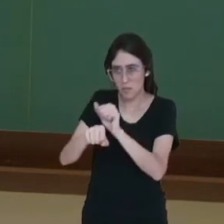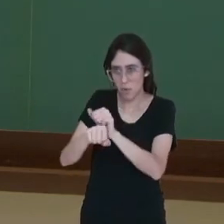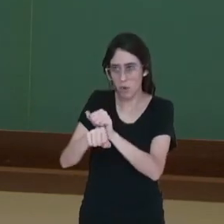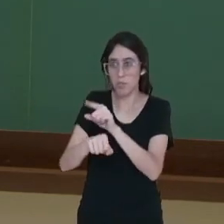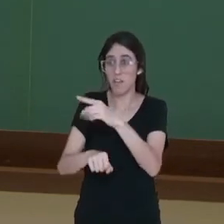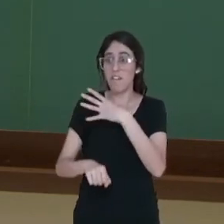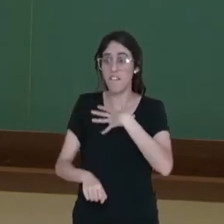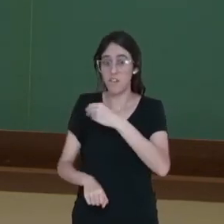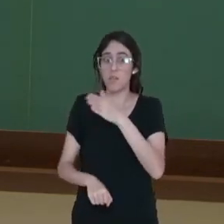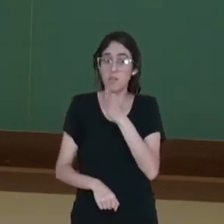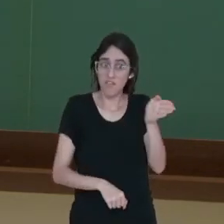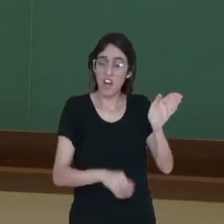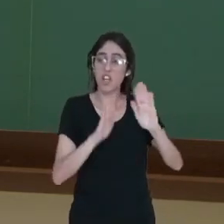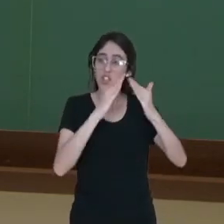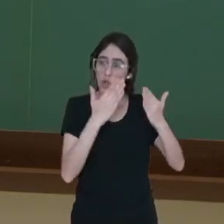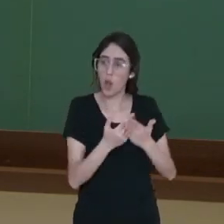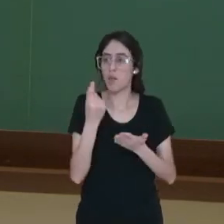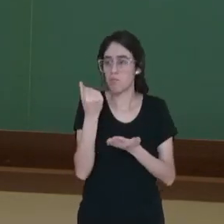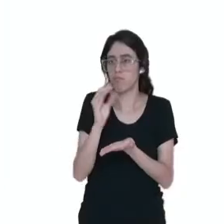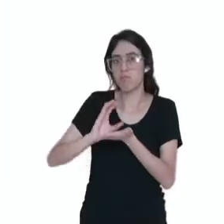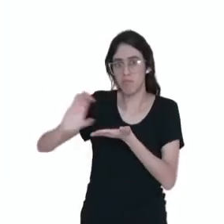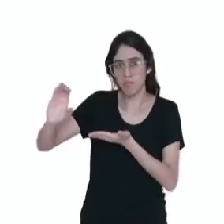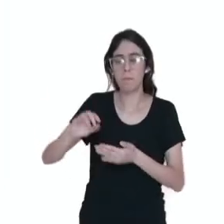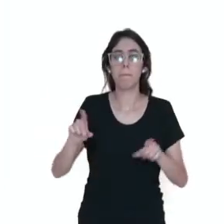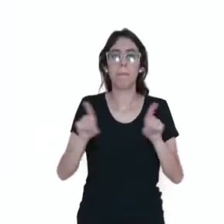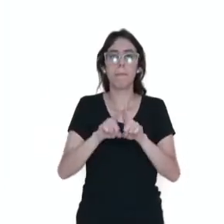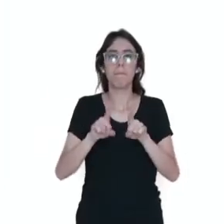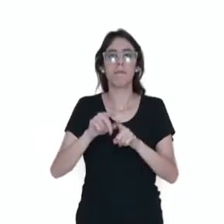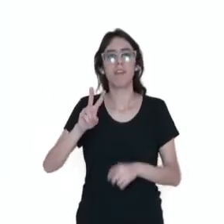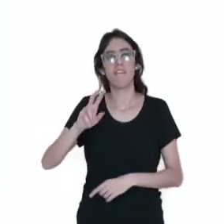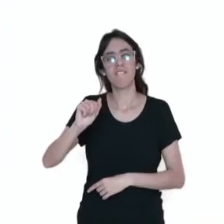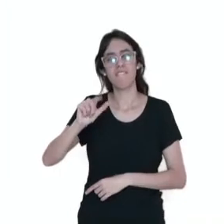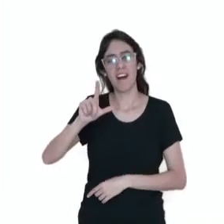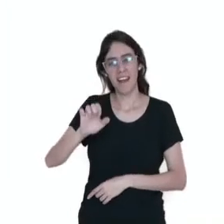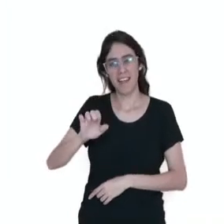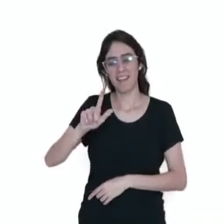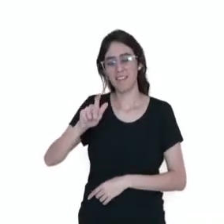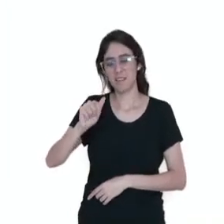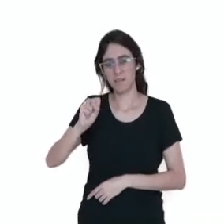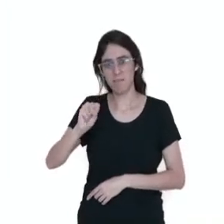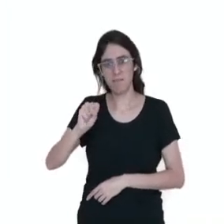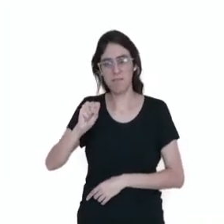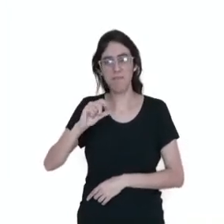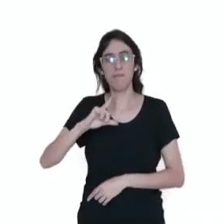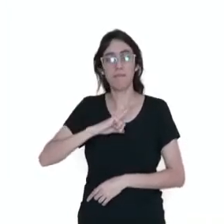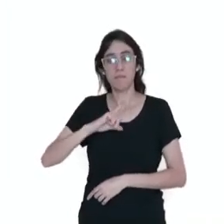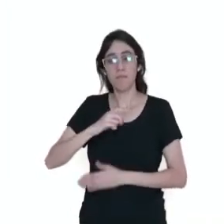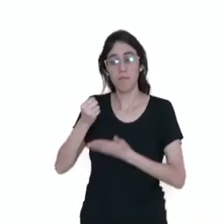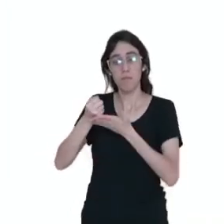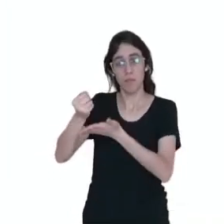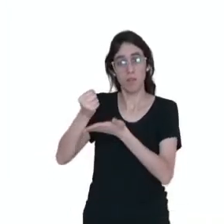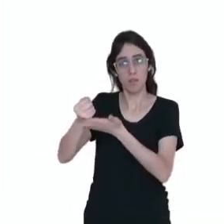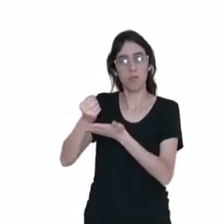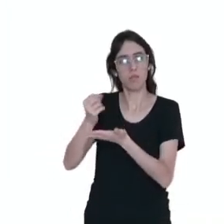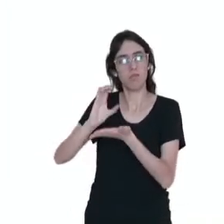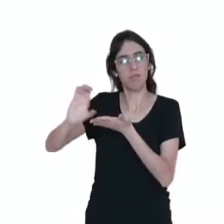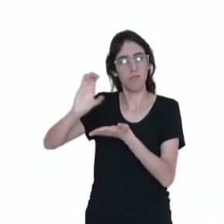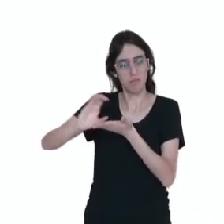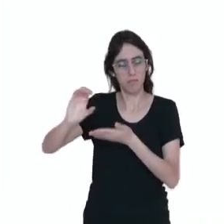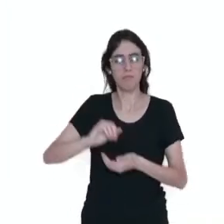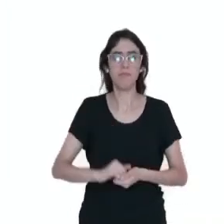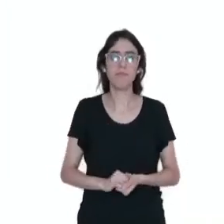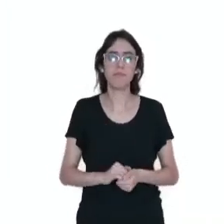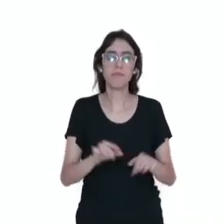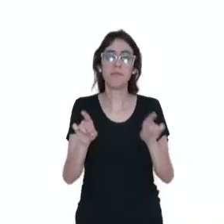crianças estudando. Além disso, o Auxílio Gás ou Vale Gás, também vinculado aí ao Bolsa Escola. Além disso,